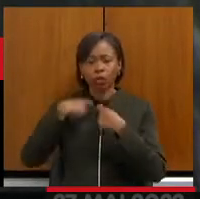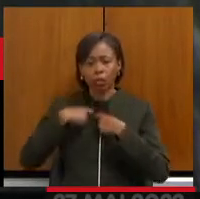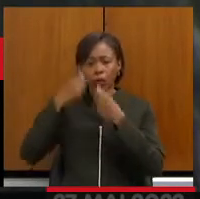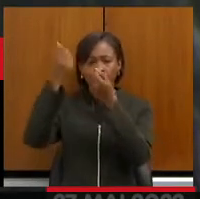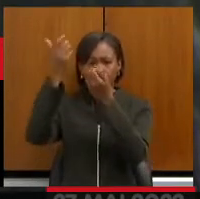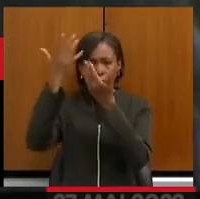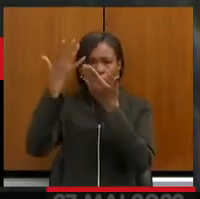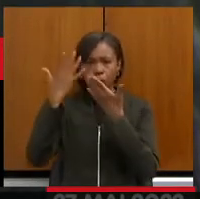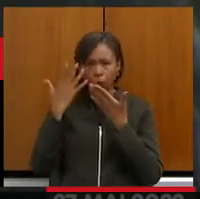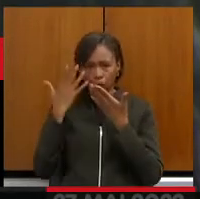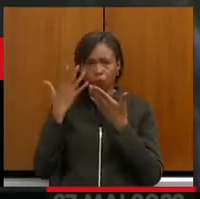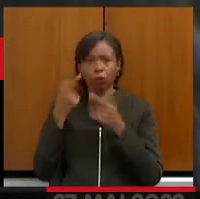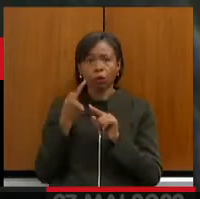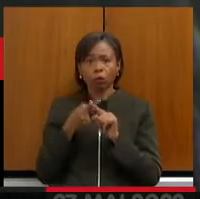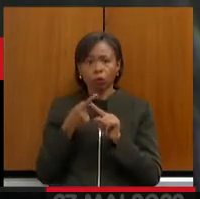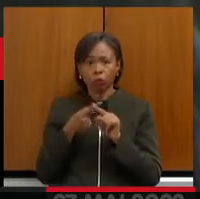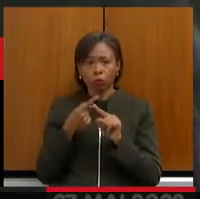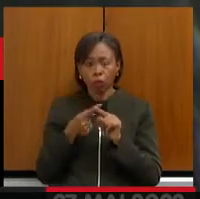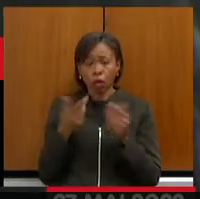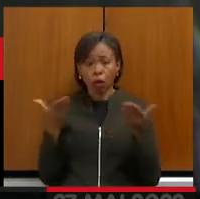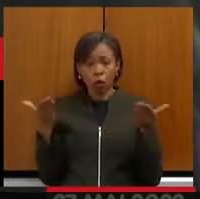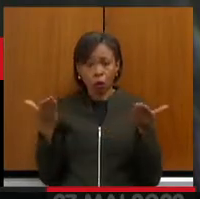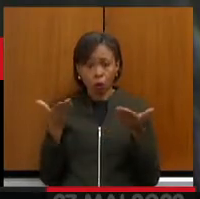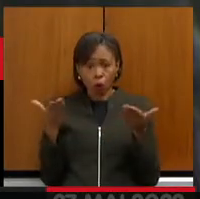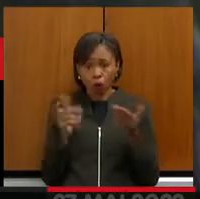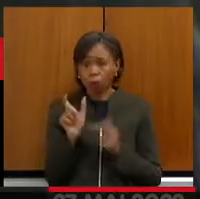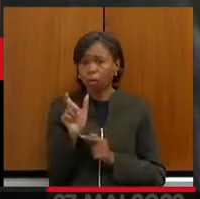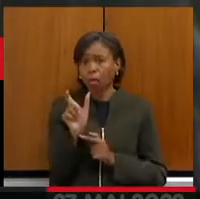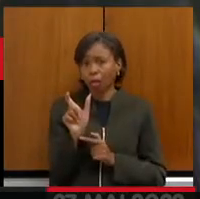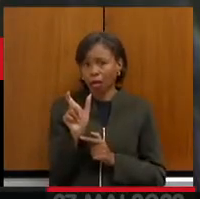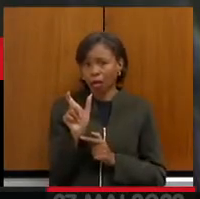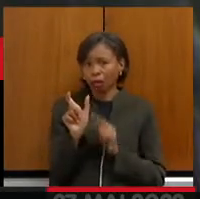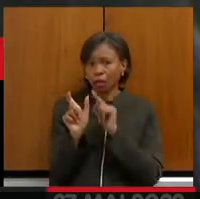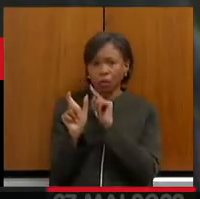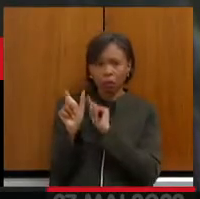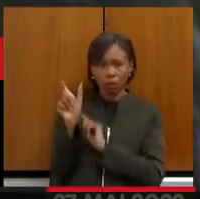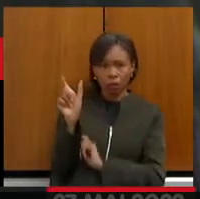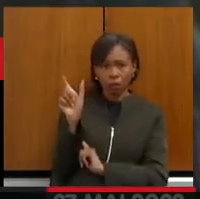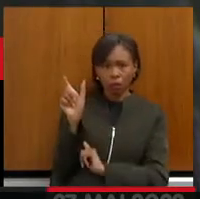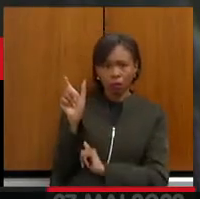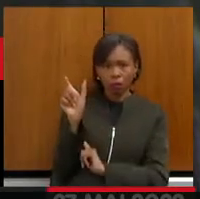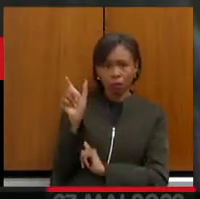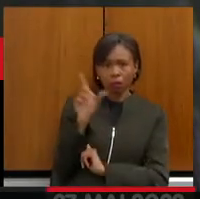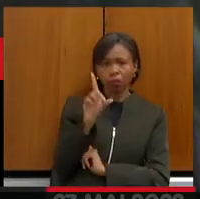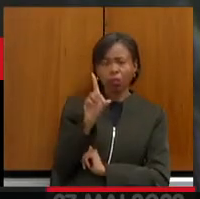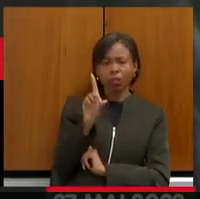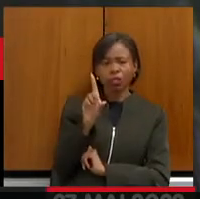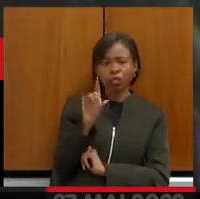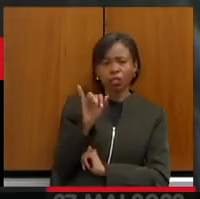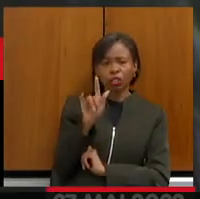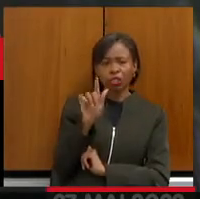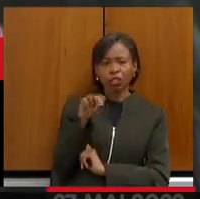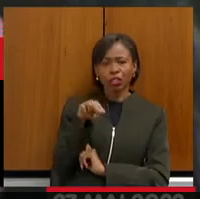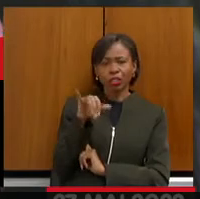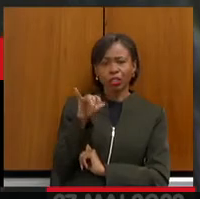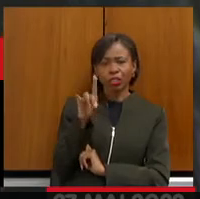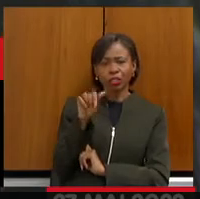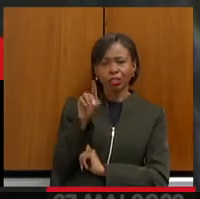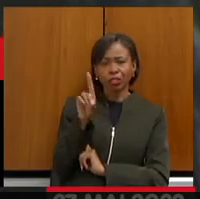abençoado porque palavra hoje é dignidade há um dia